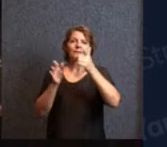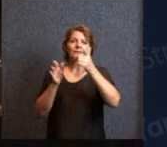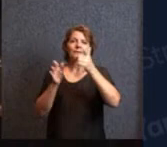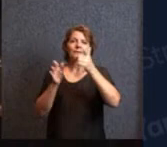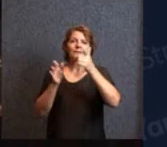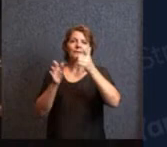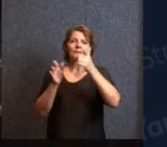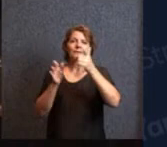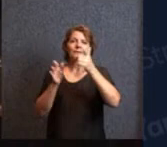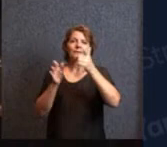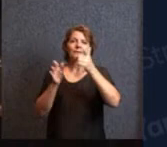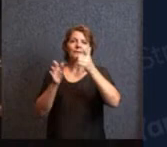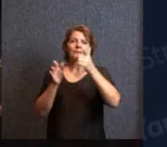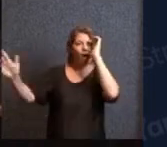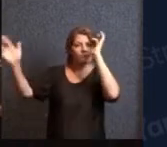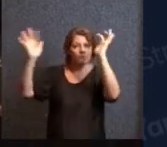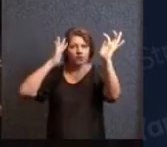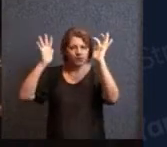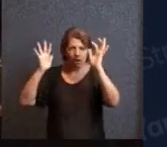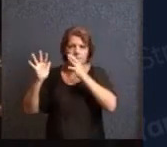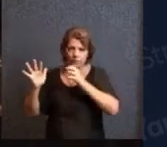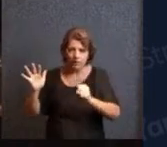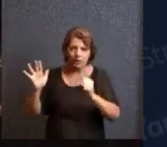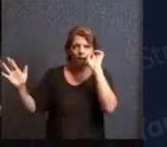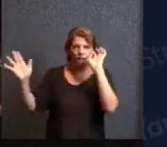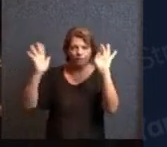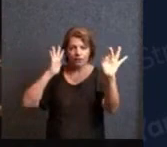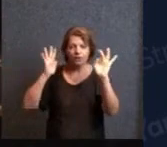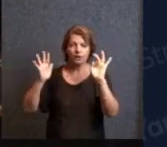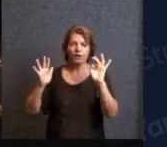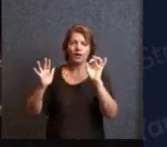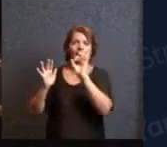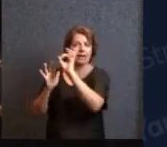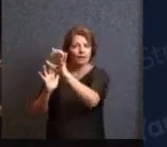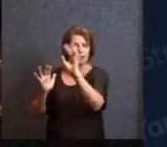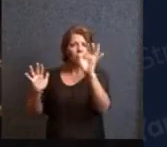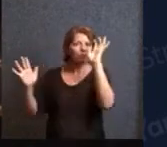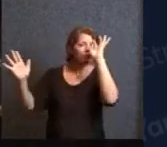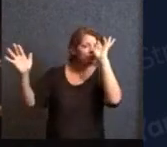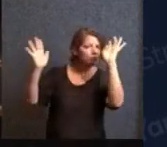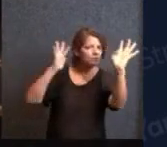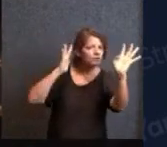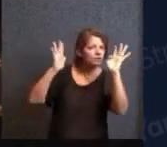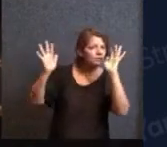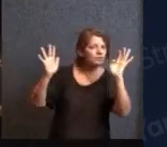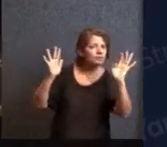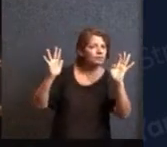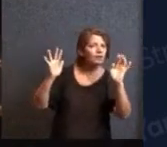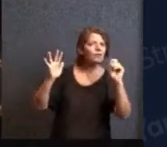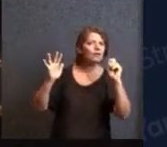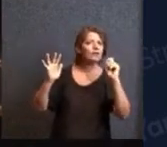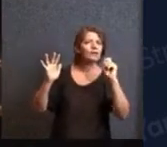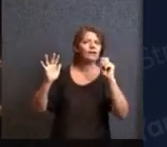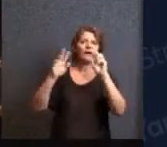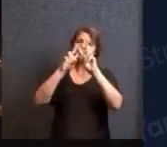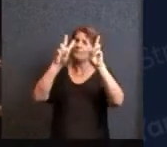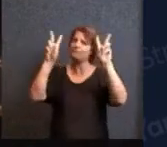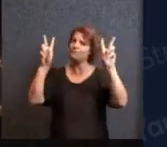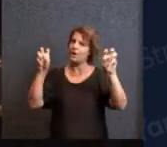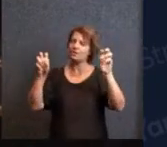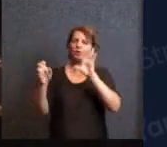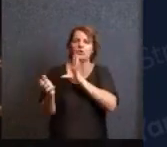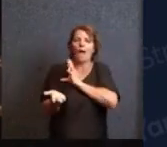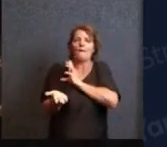vocês reflitam, e aí cada um reflete a sua maneira com relação a essa frase que fala de amor,